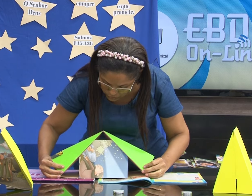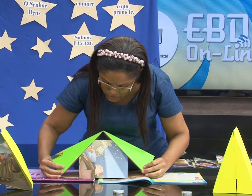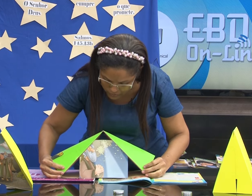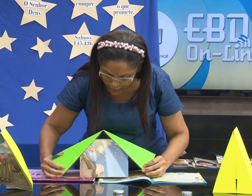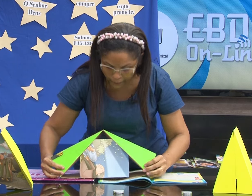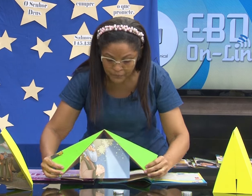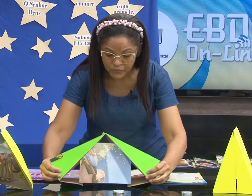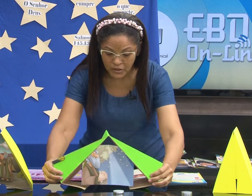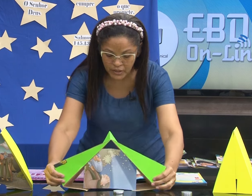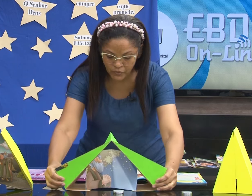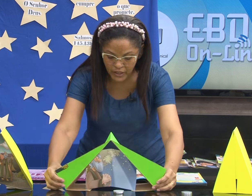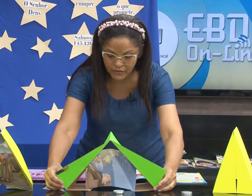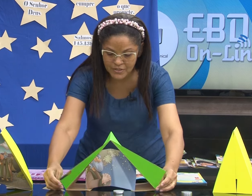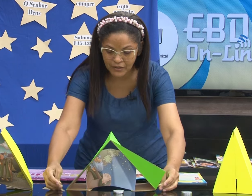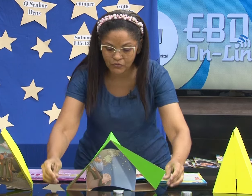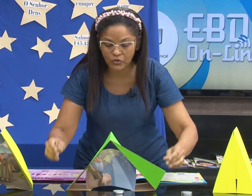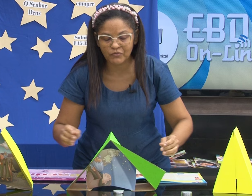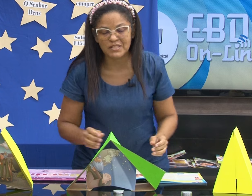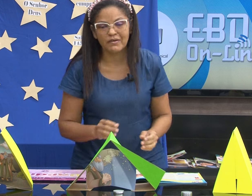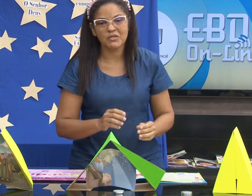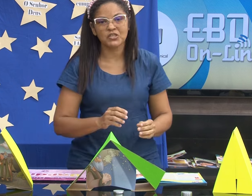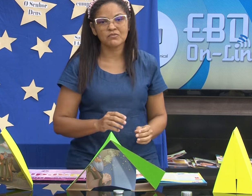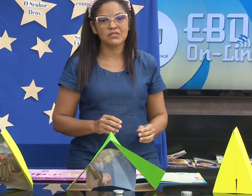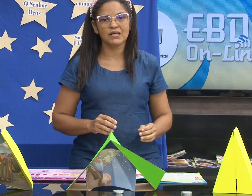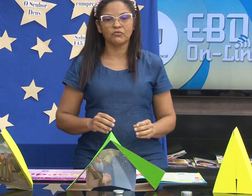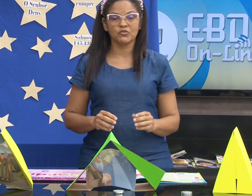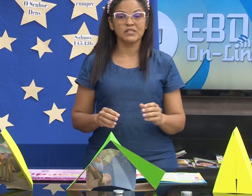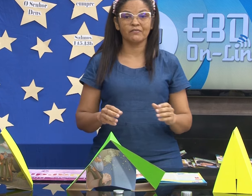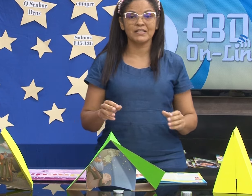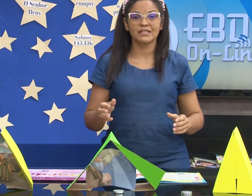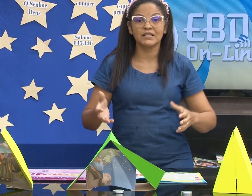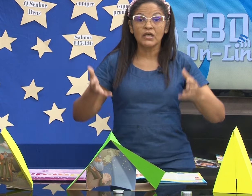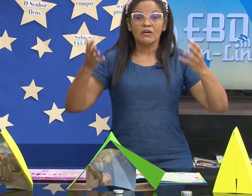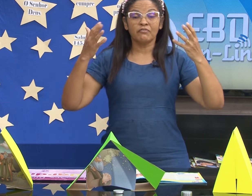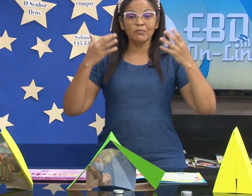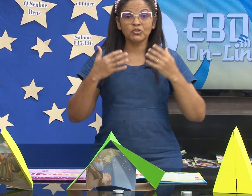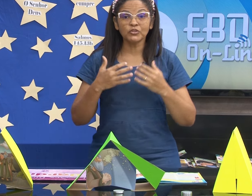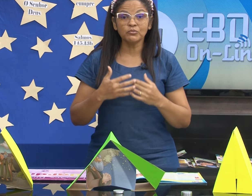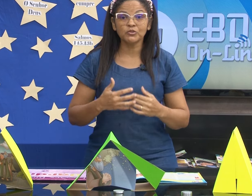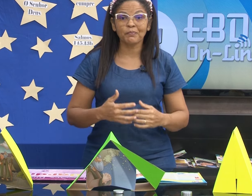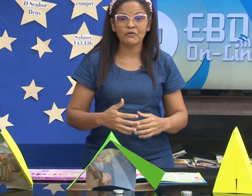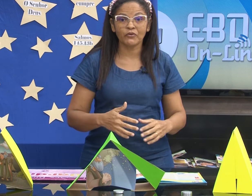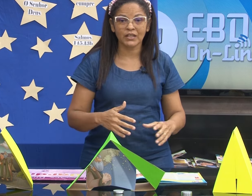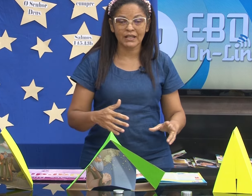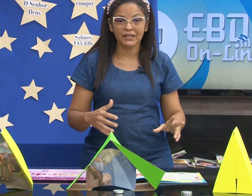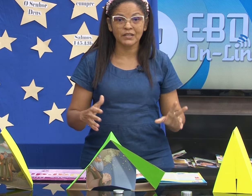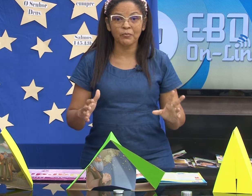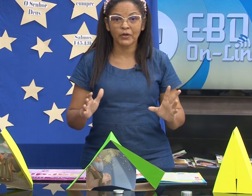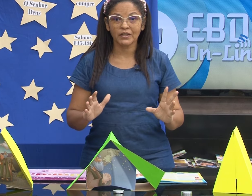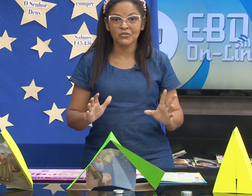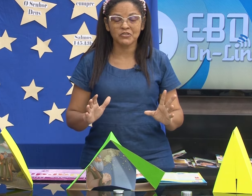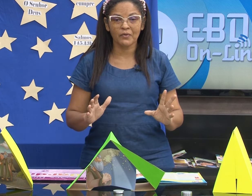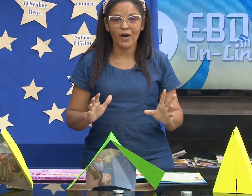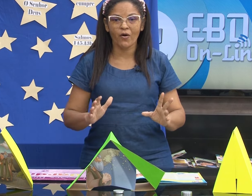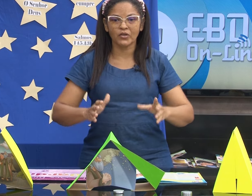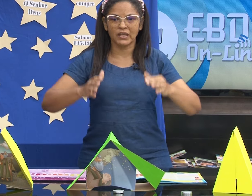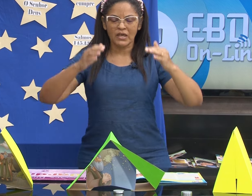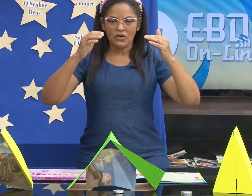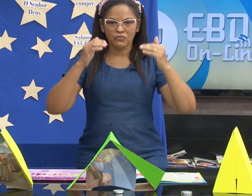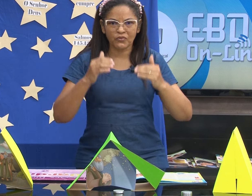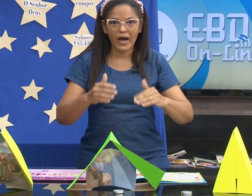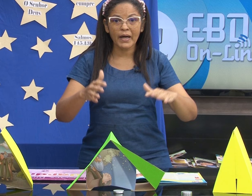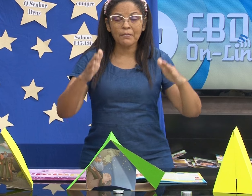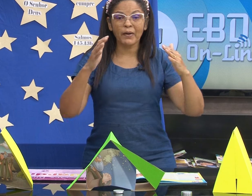o segundo visual e o que é que o alunos onde você vai mexer com os seus alunos você vai dizer assim vamos todo mundo para fora da Tenda porque Deus deu uma